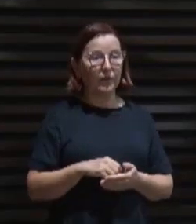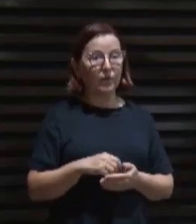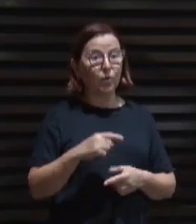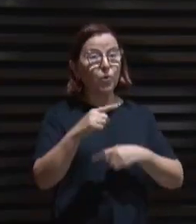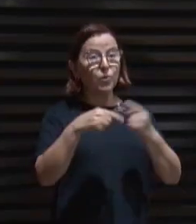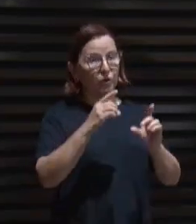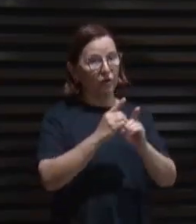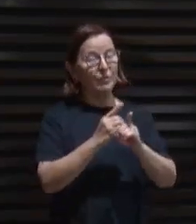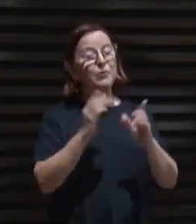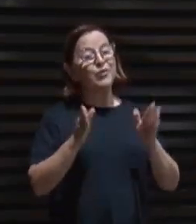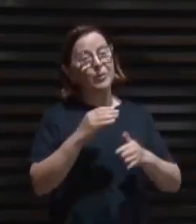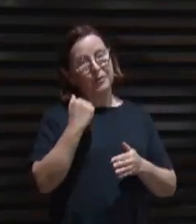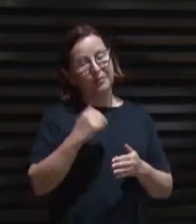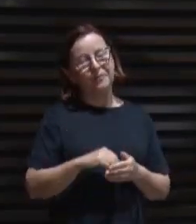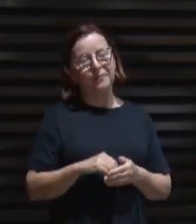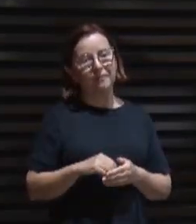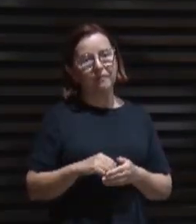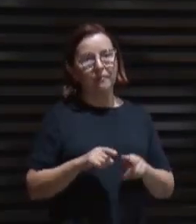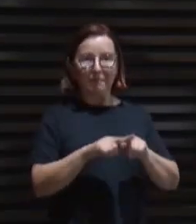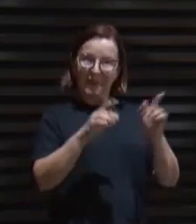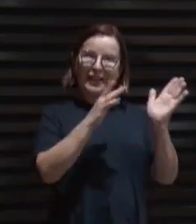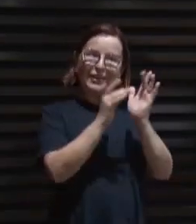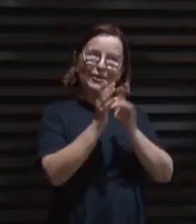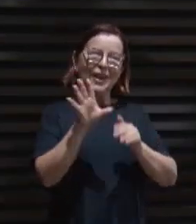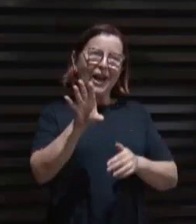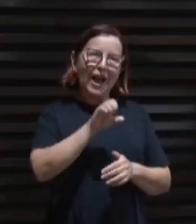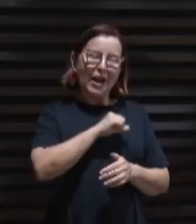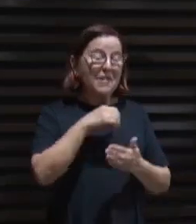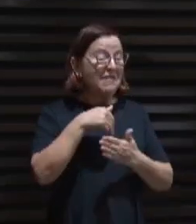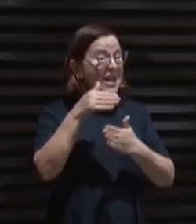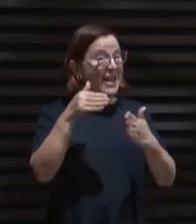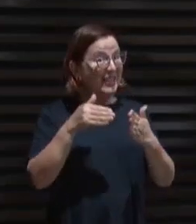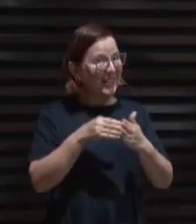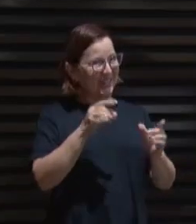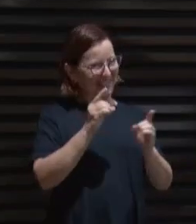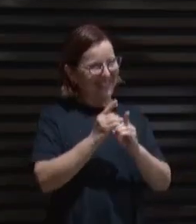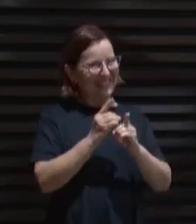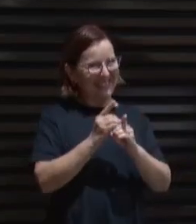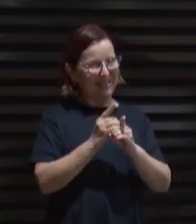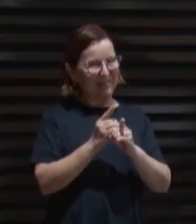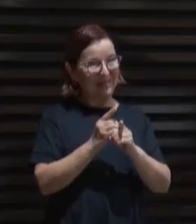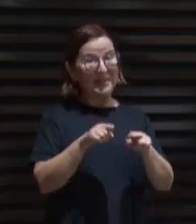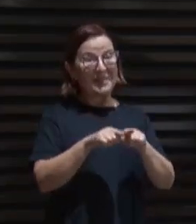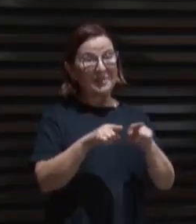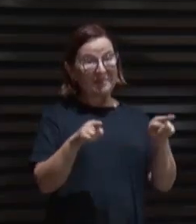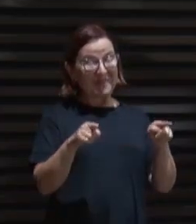outros. Porque Jesus amava a todos, que ele diz que tendo amado os seus, amou-os até o fim. Mas ele tinha